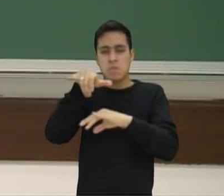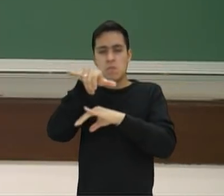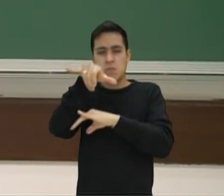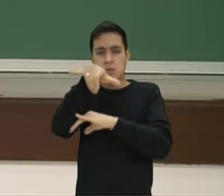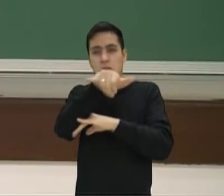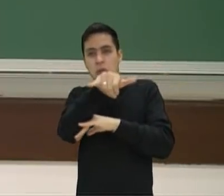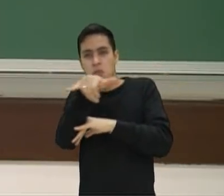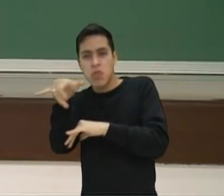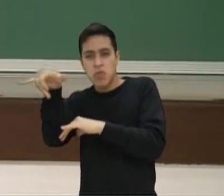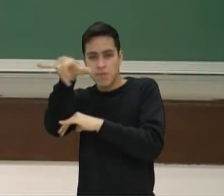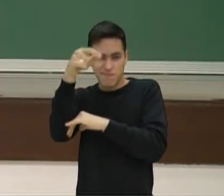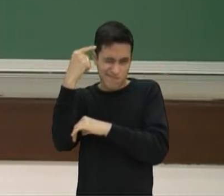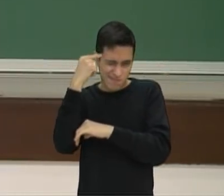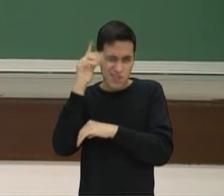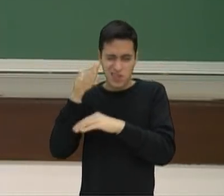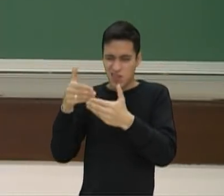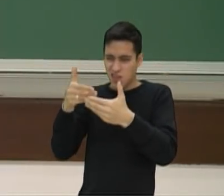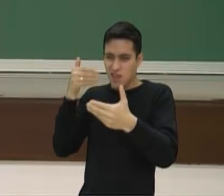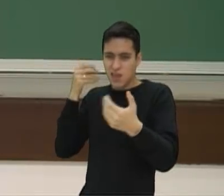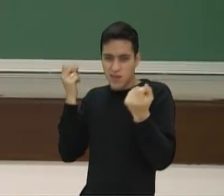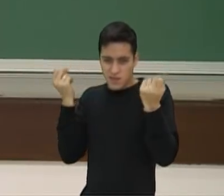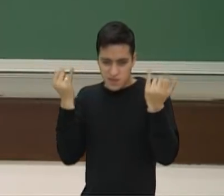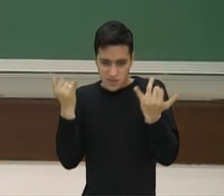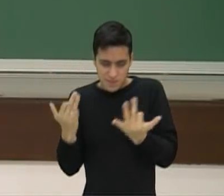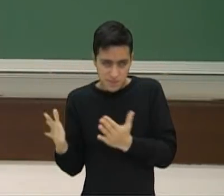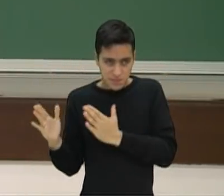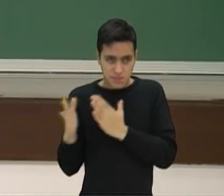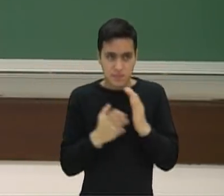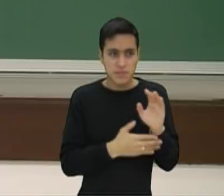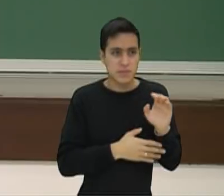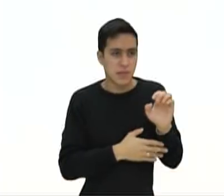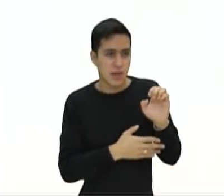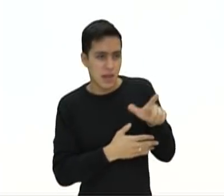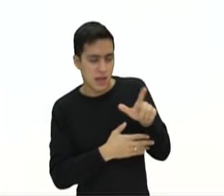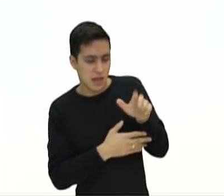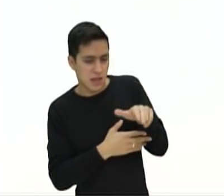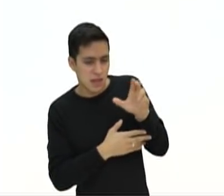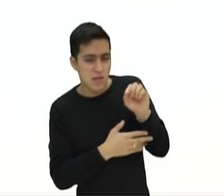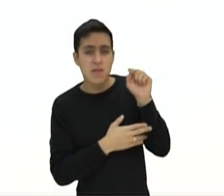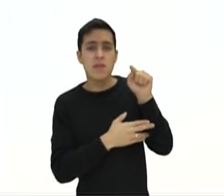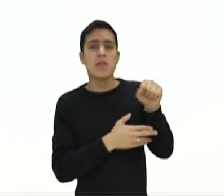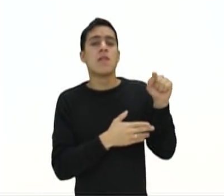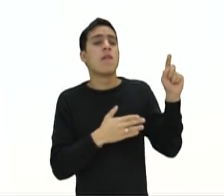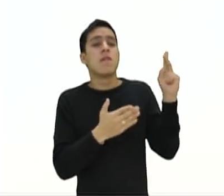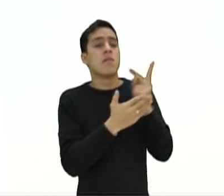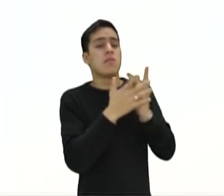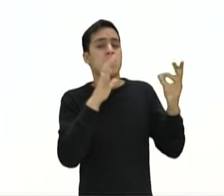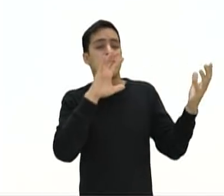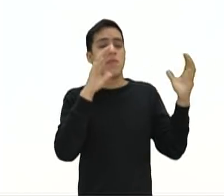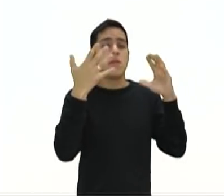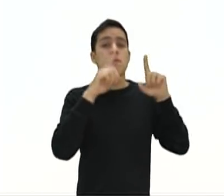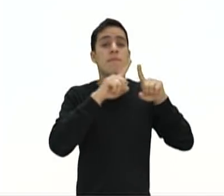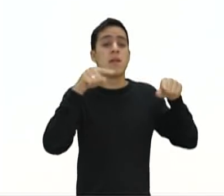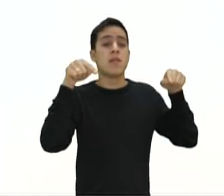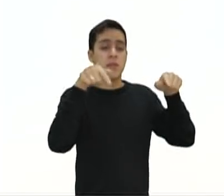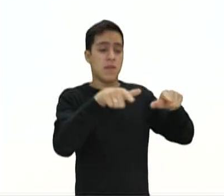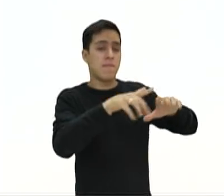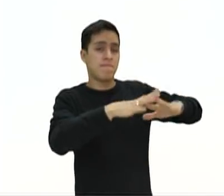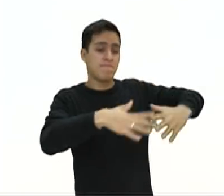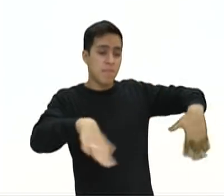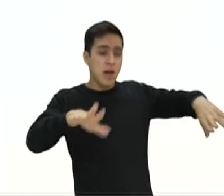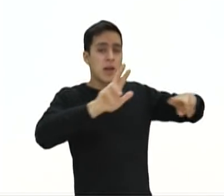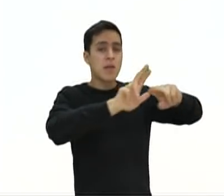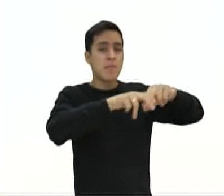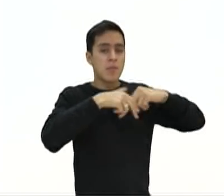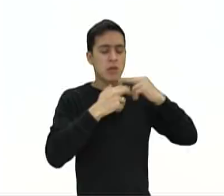sobre isso. El Ninho. Ele é um fenômeno atmosférico oceânico causado pelo